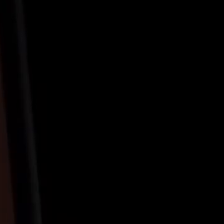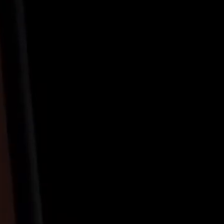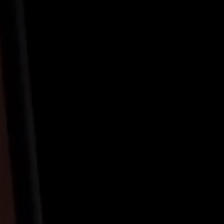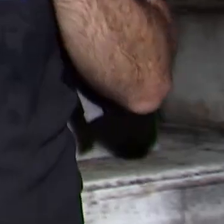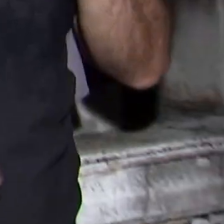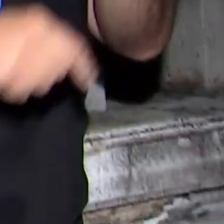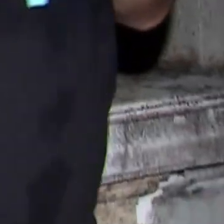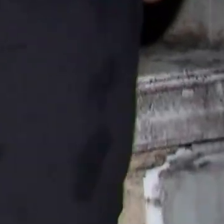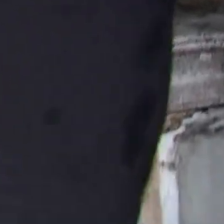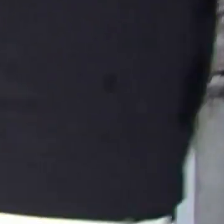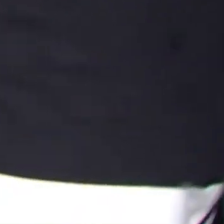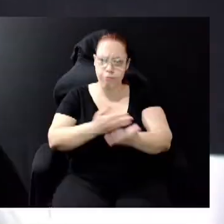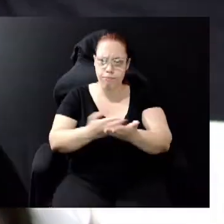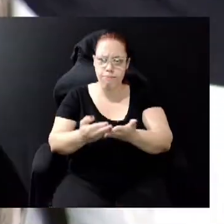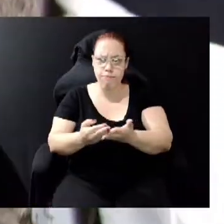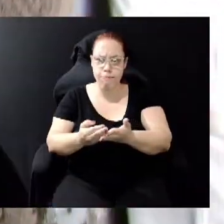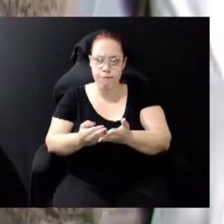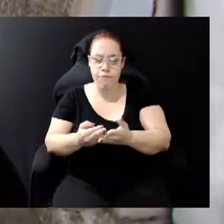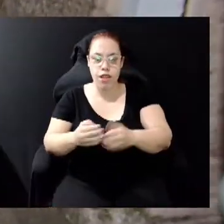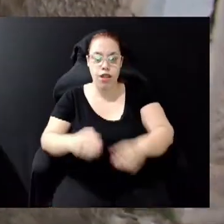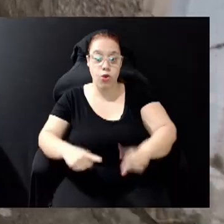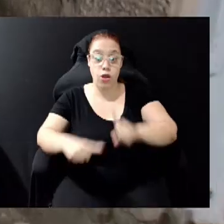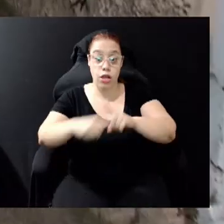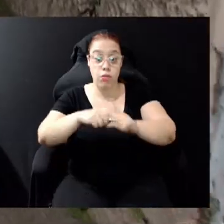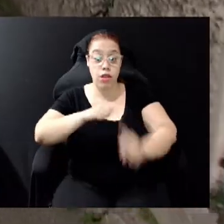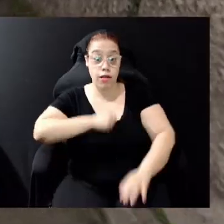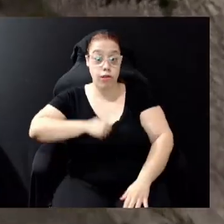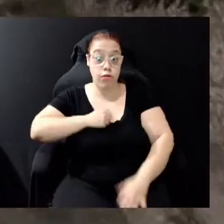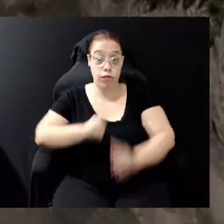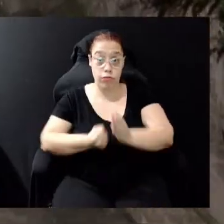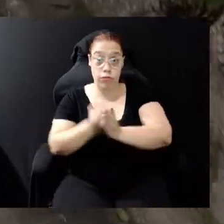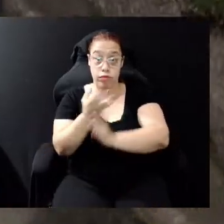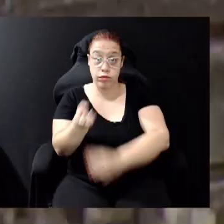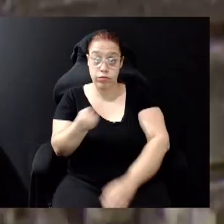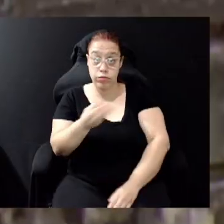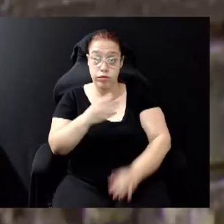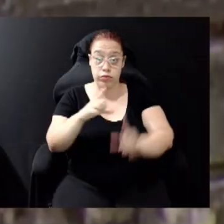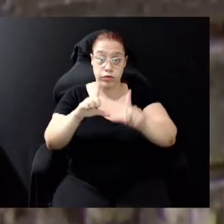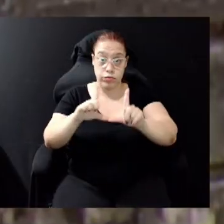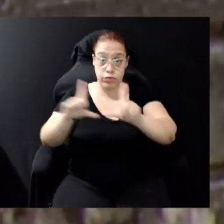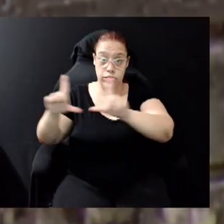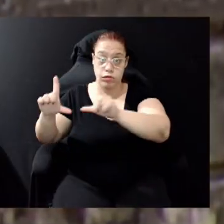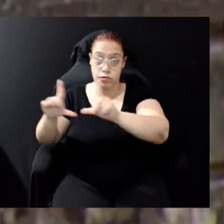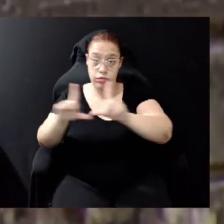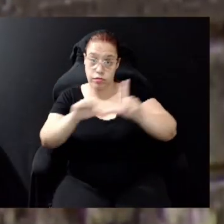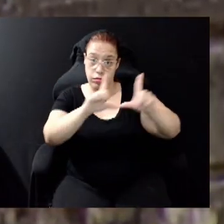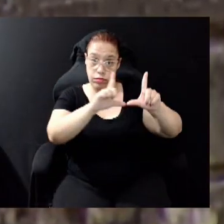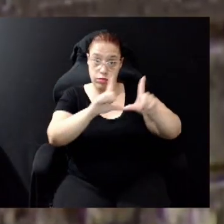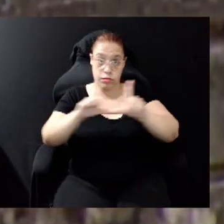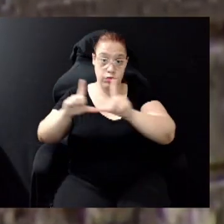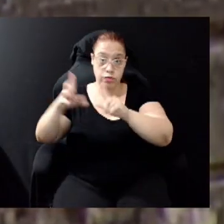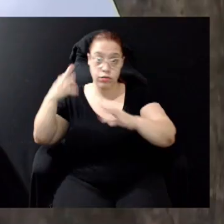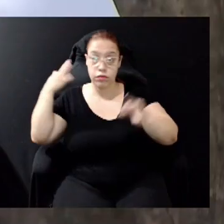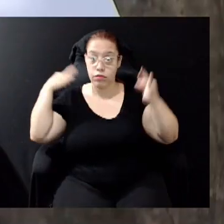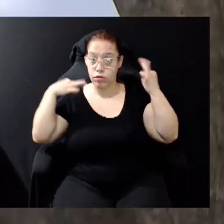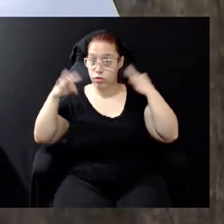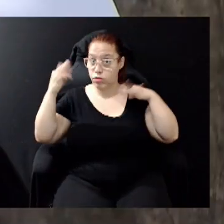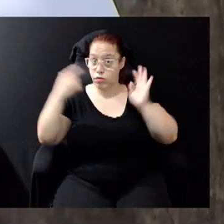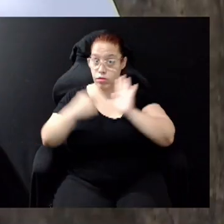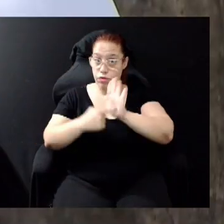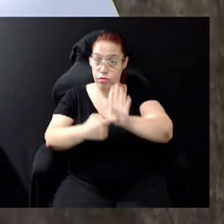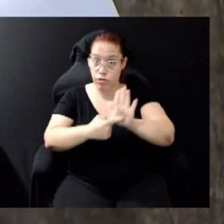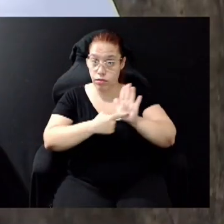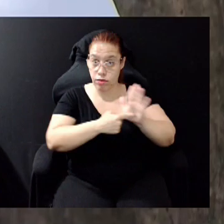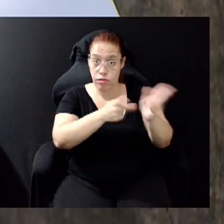Recentemente, o Cemitério da Saudade também ganhou novas placas de sinalização turística que oferecem aos